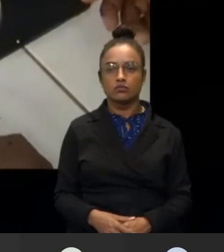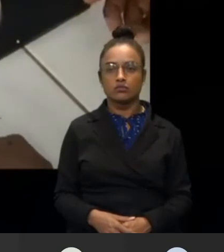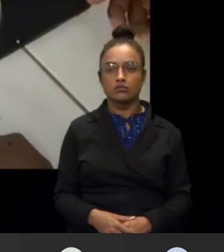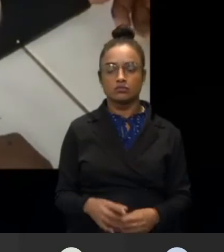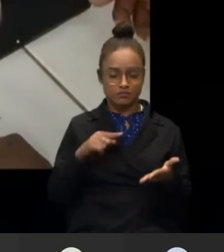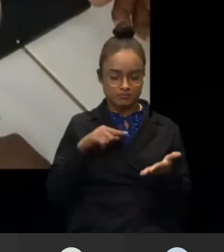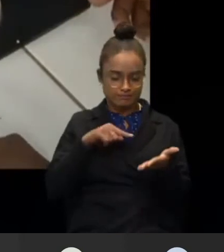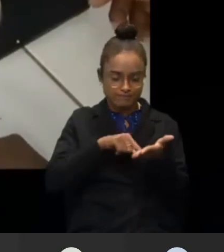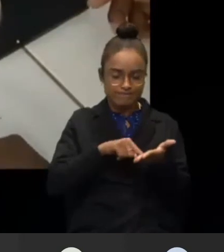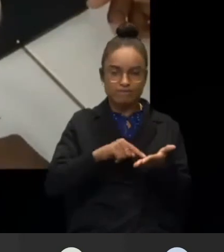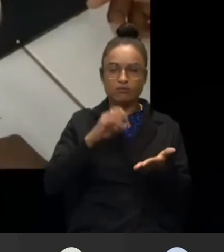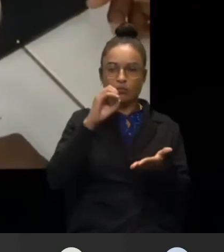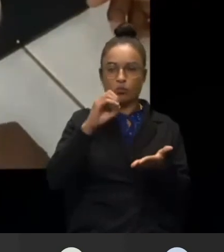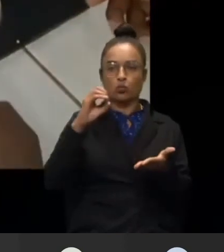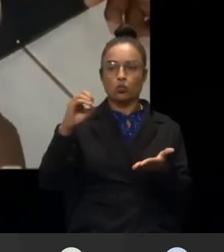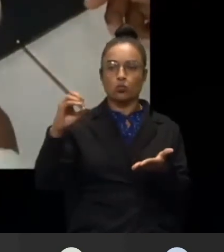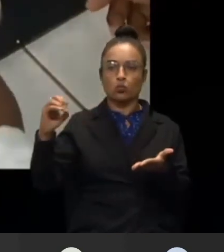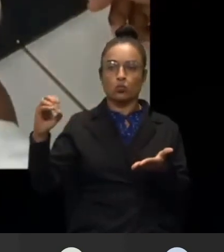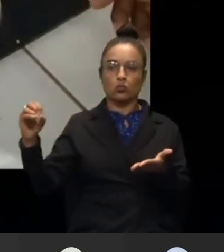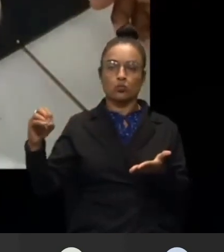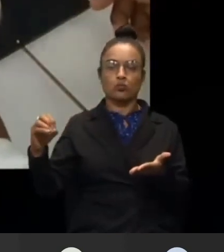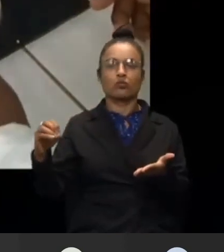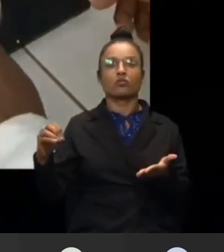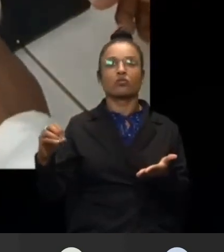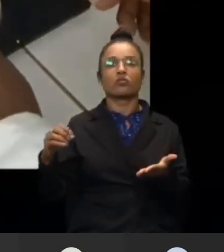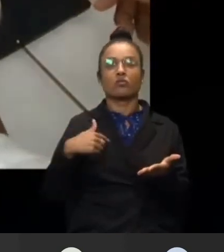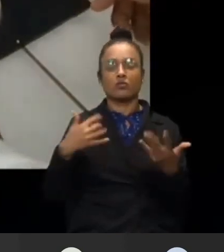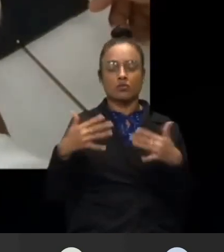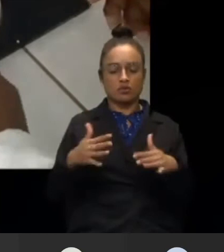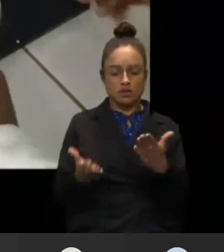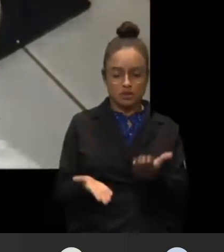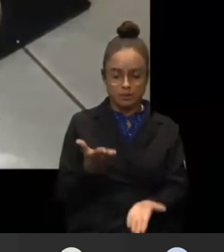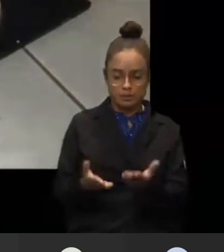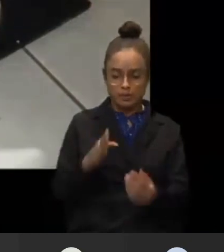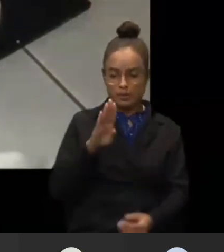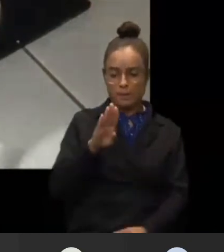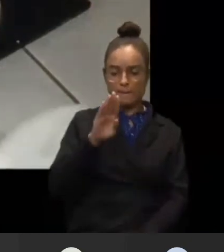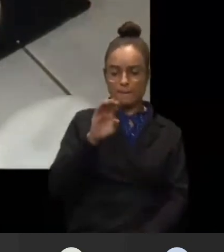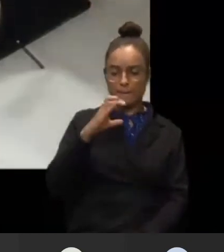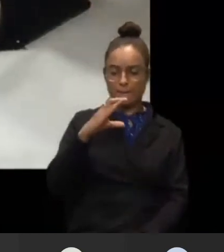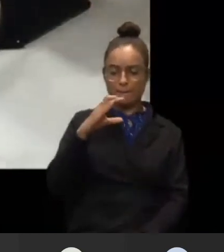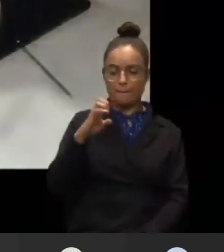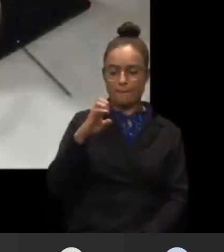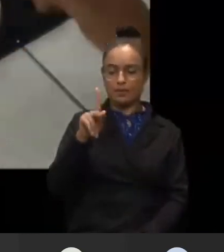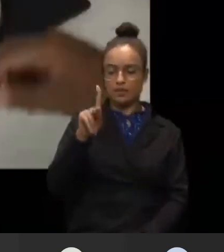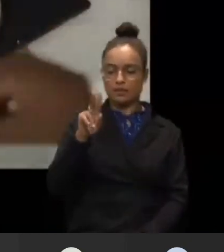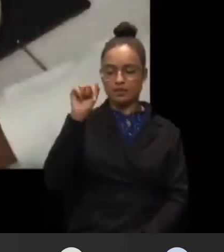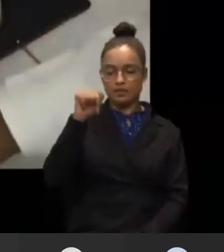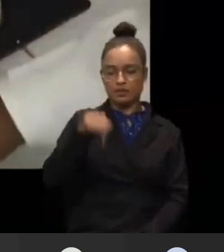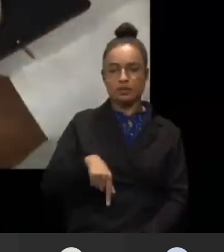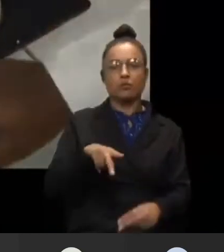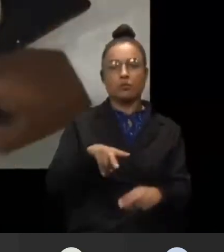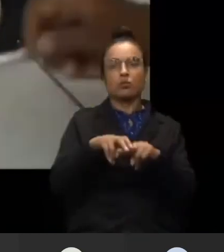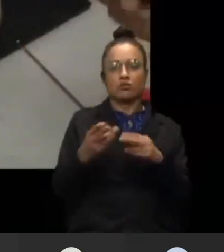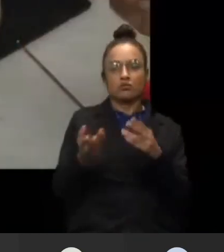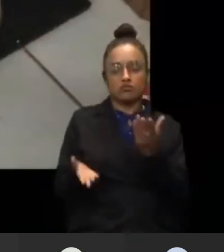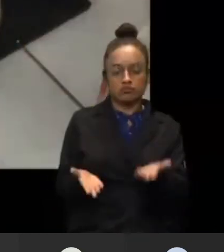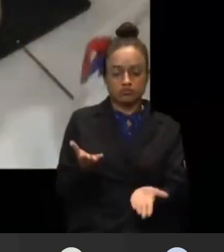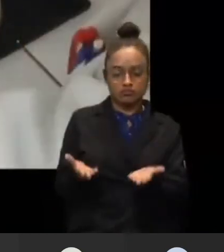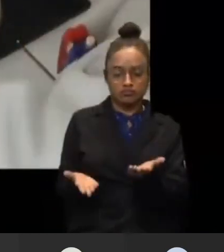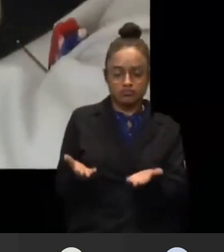Zerar, nós não queremos pesar o Becker, só queremos o peso da amostra. Por isso que nós taramos a balança, zeramos